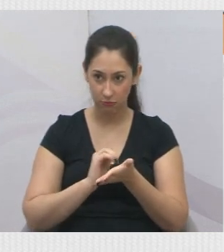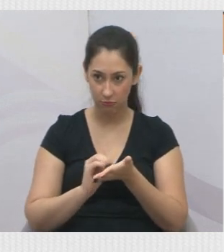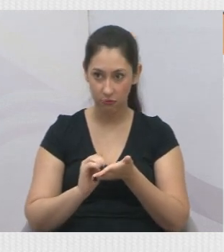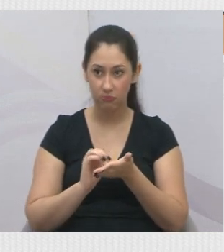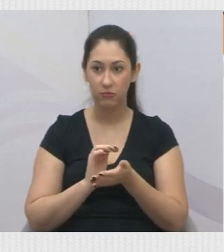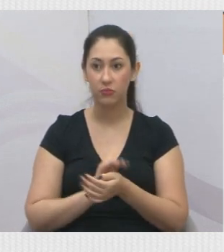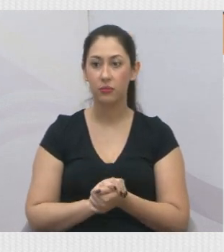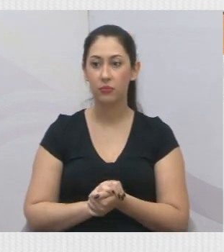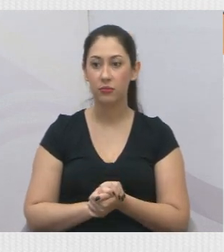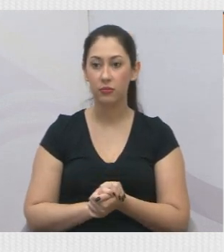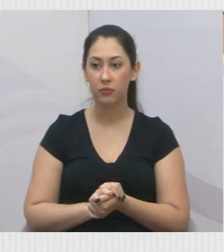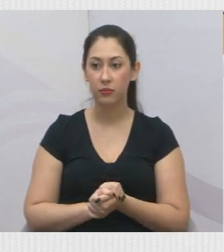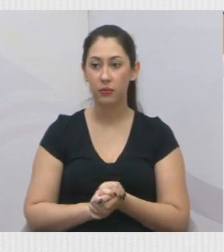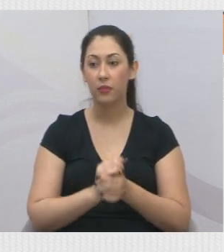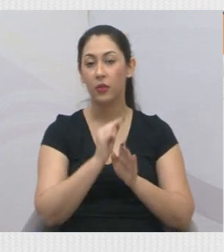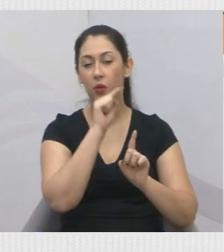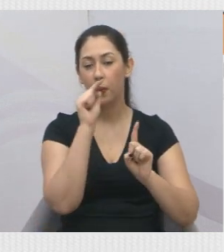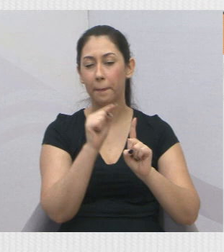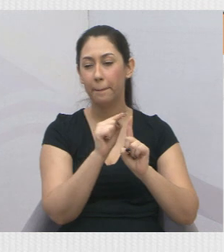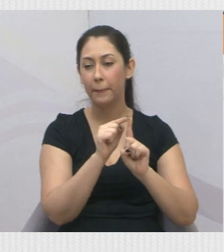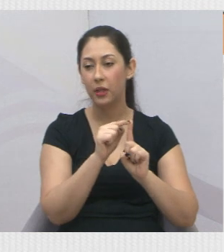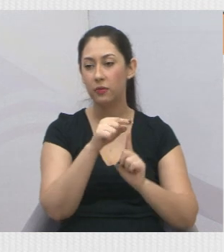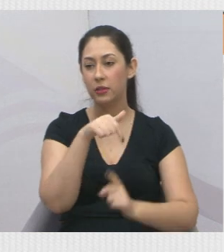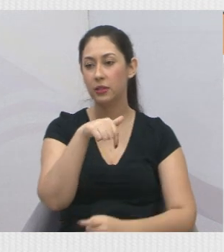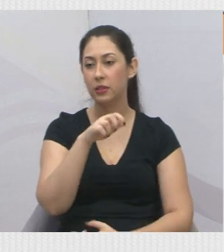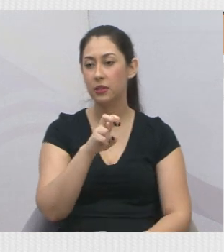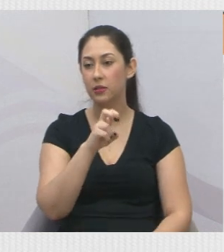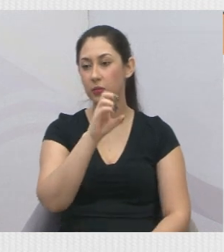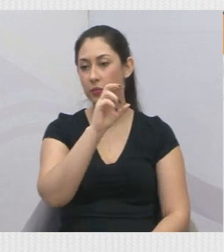foram citadas, né? Meta orçada de